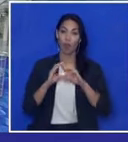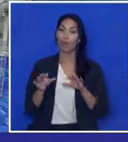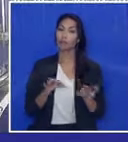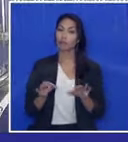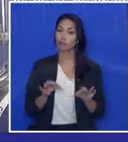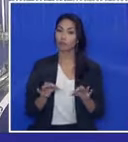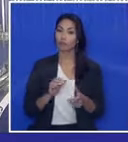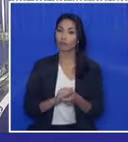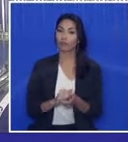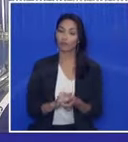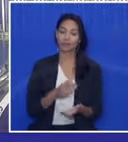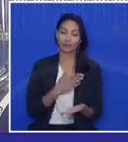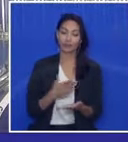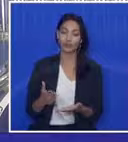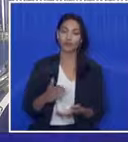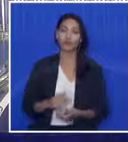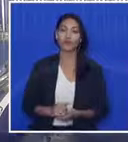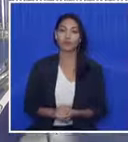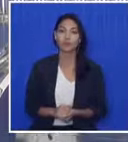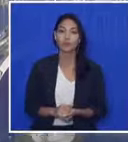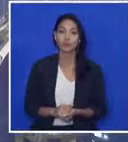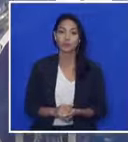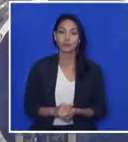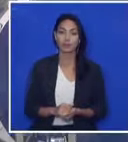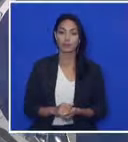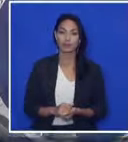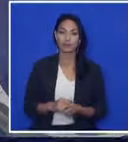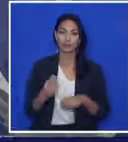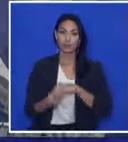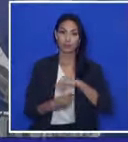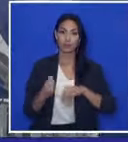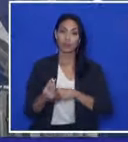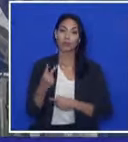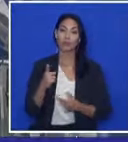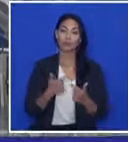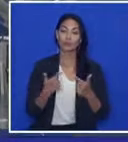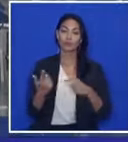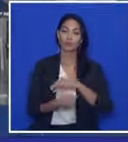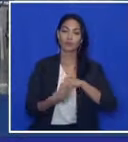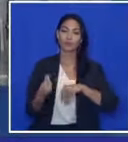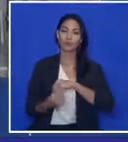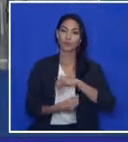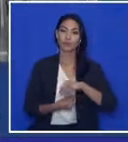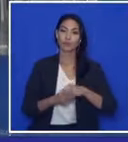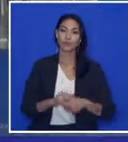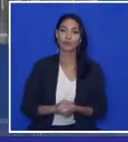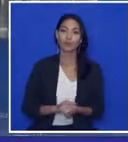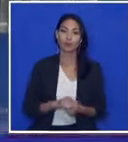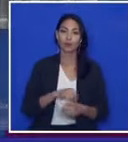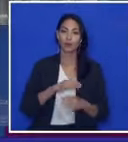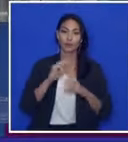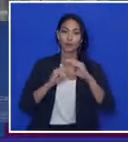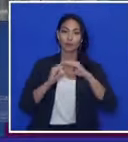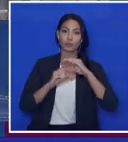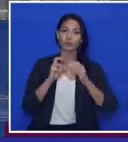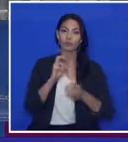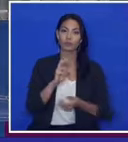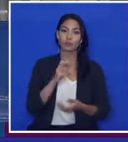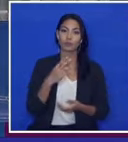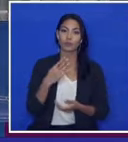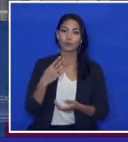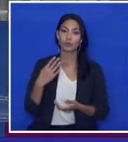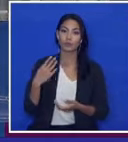bolas posicionadas, valendo! Globo girando, sua sorte girando. Esse é o concurso